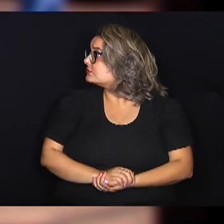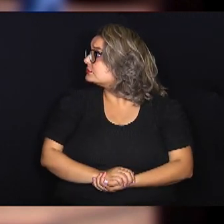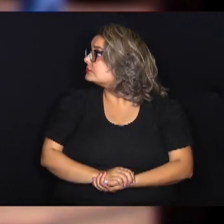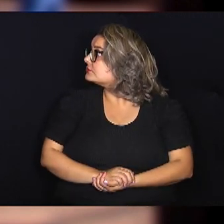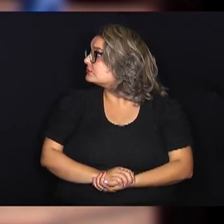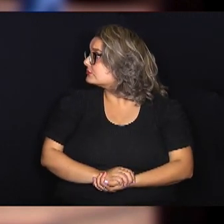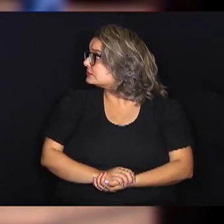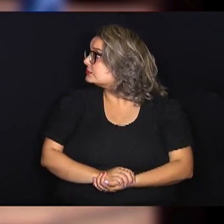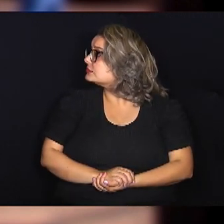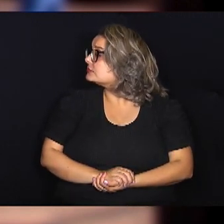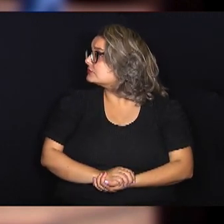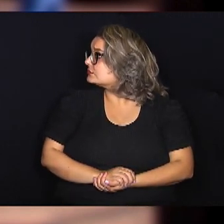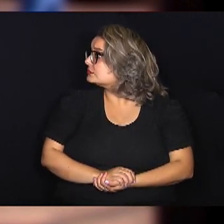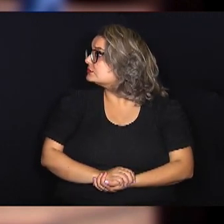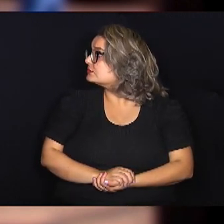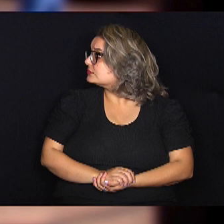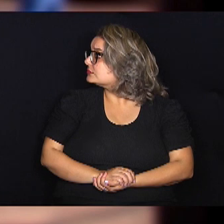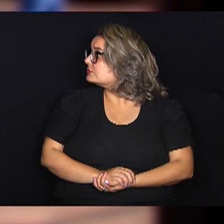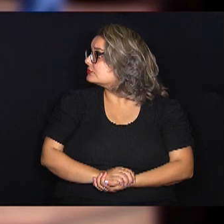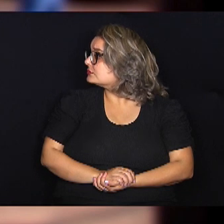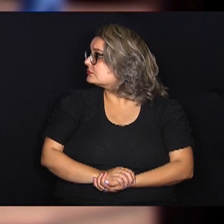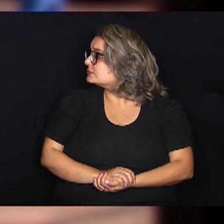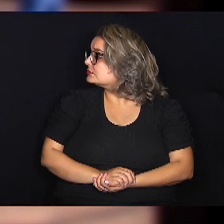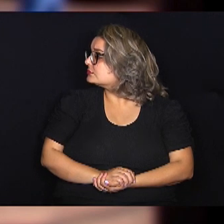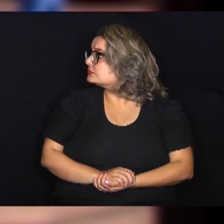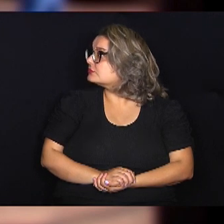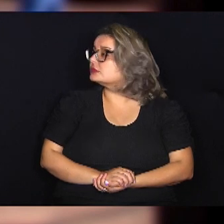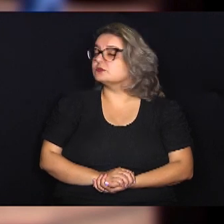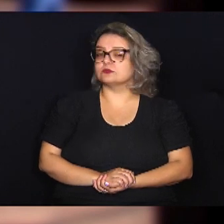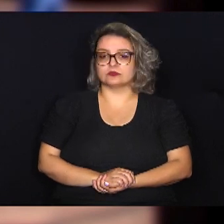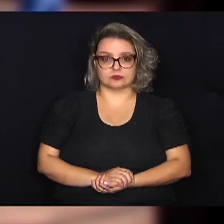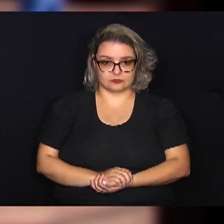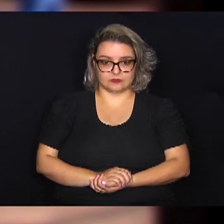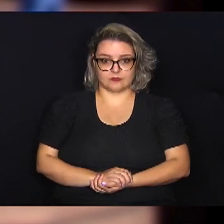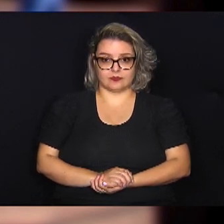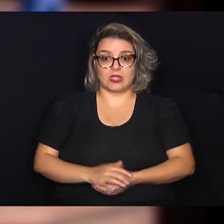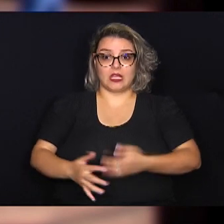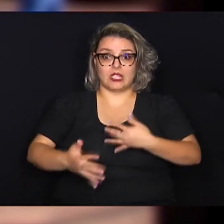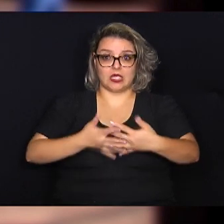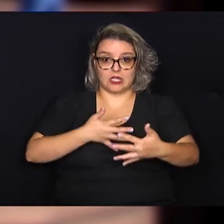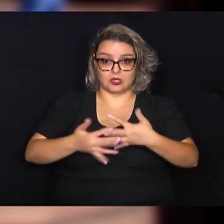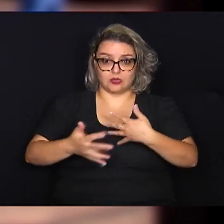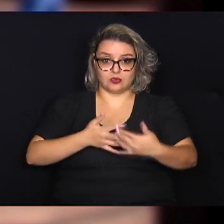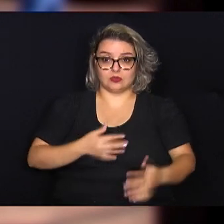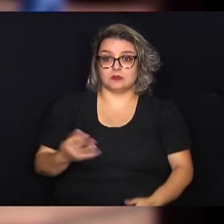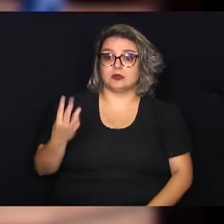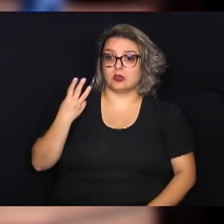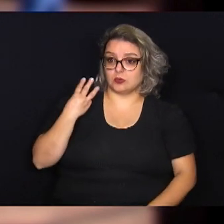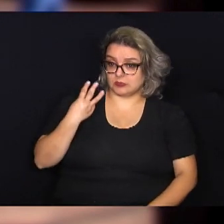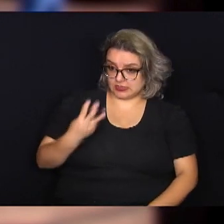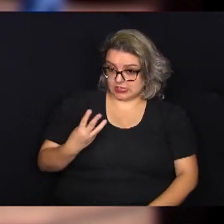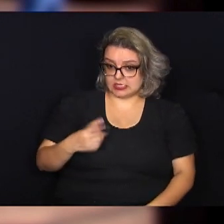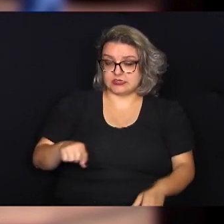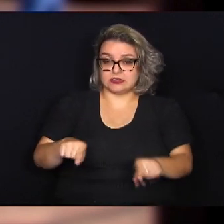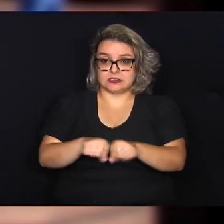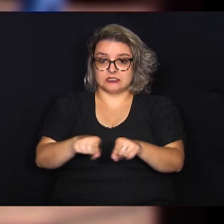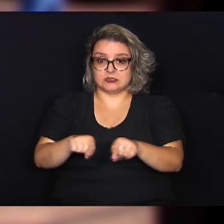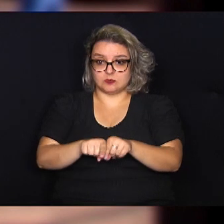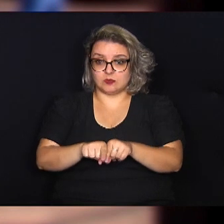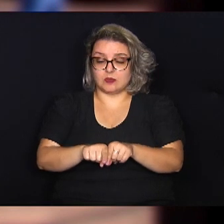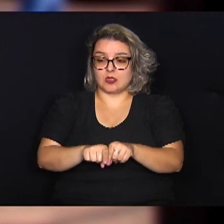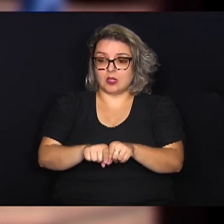253, 367 e a 368. E no terminal 3, que também fica ali